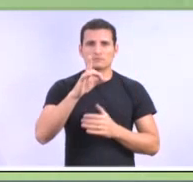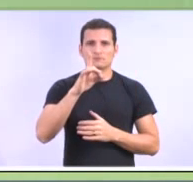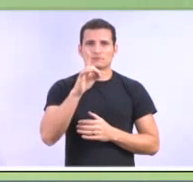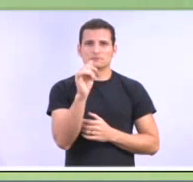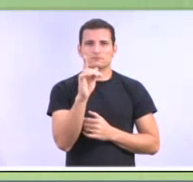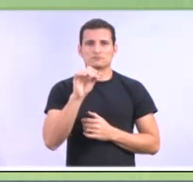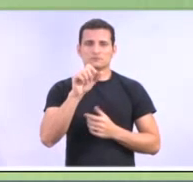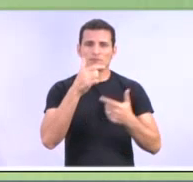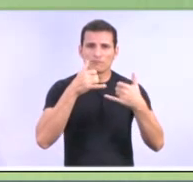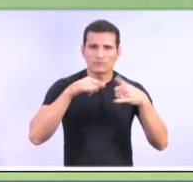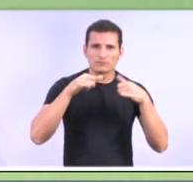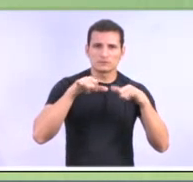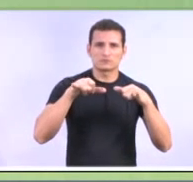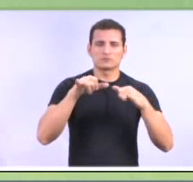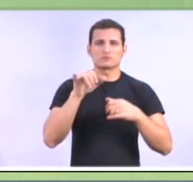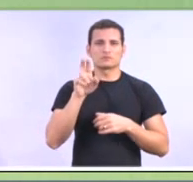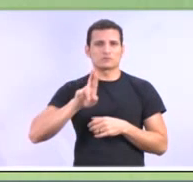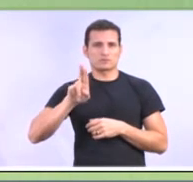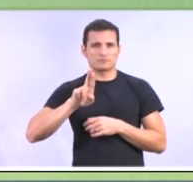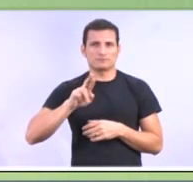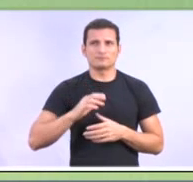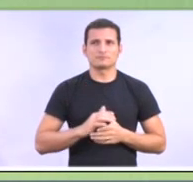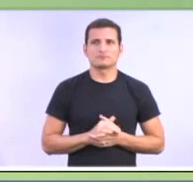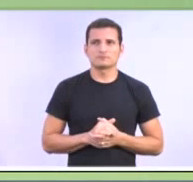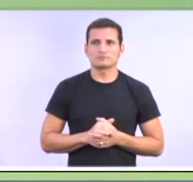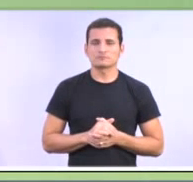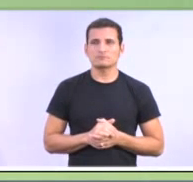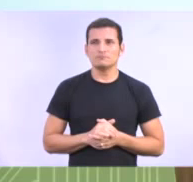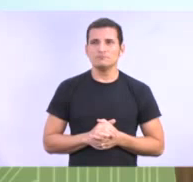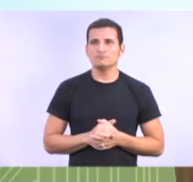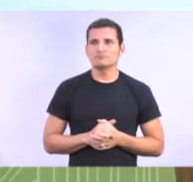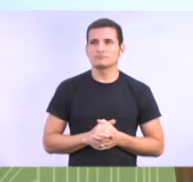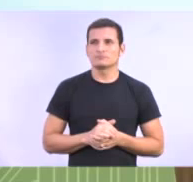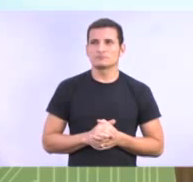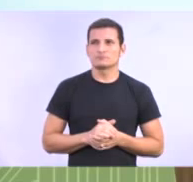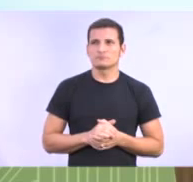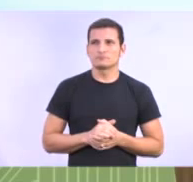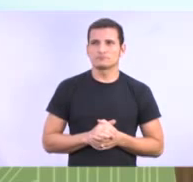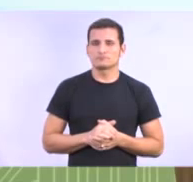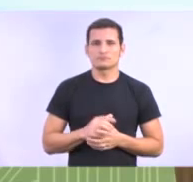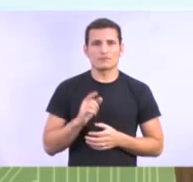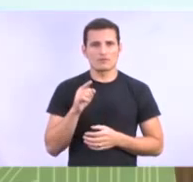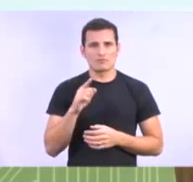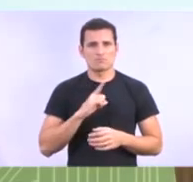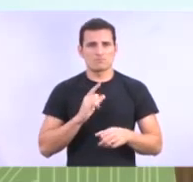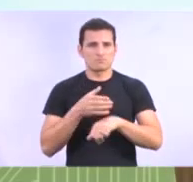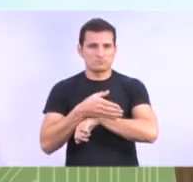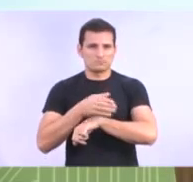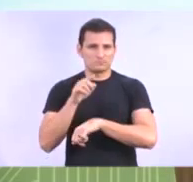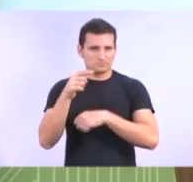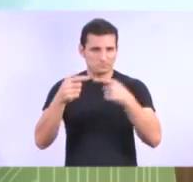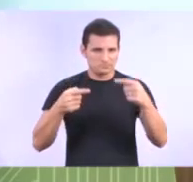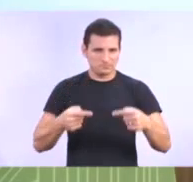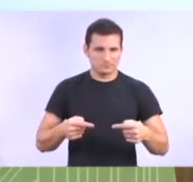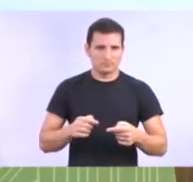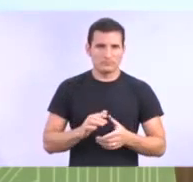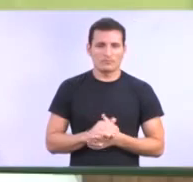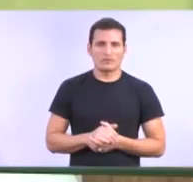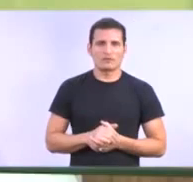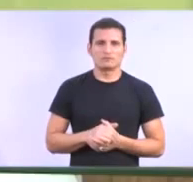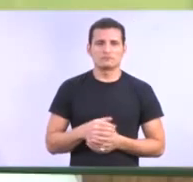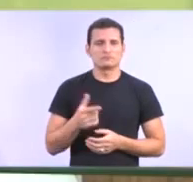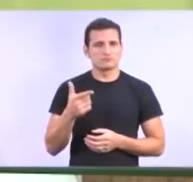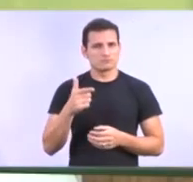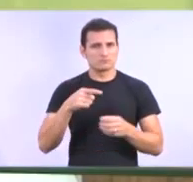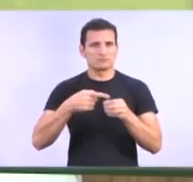usuário? Professor, essa daí também tivemos participação, né? Tivemos participação mais uma vez